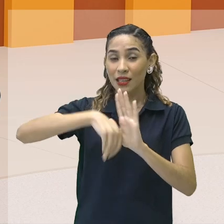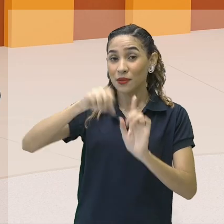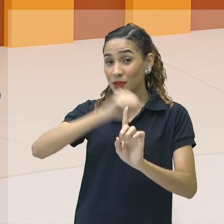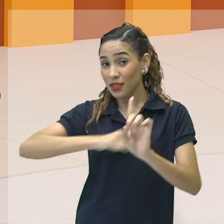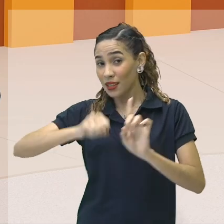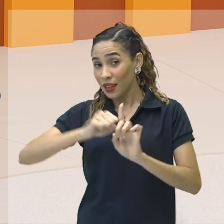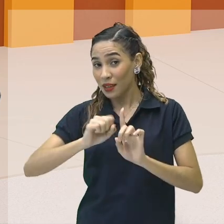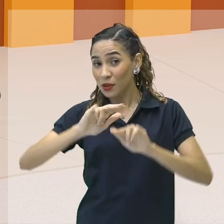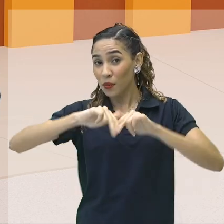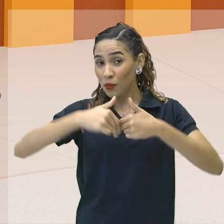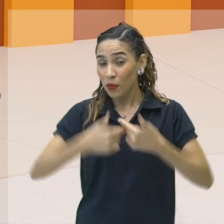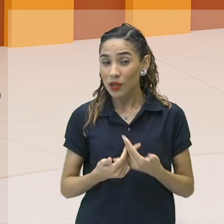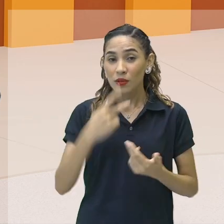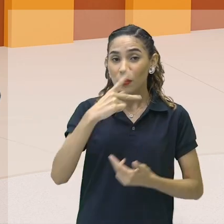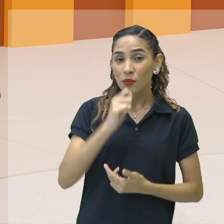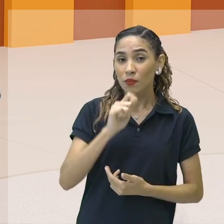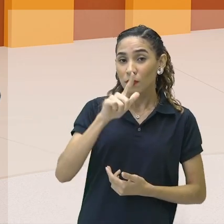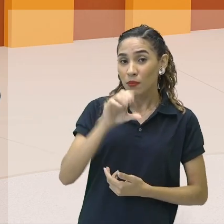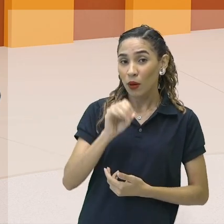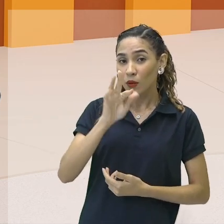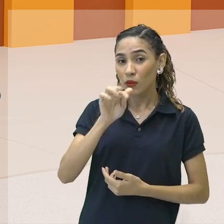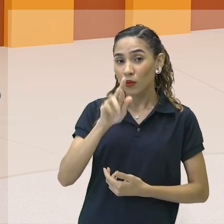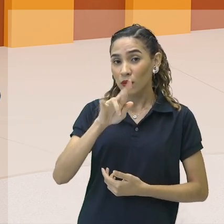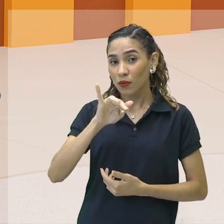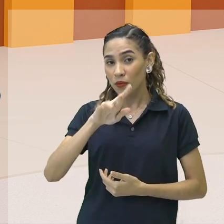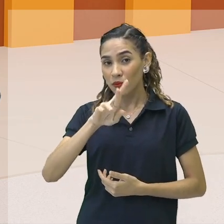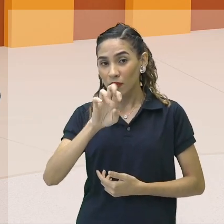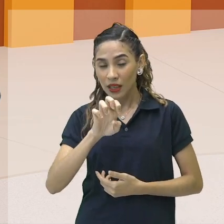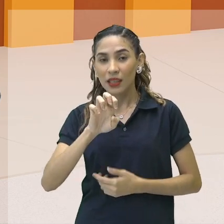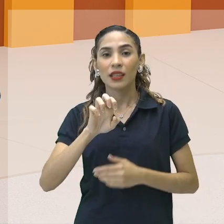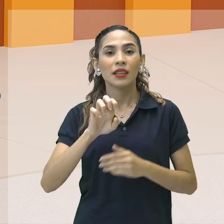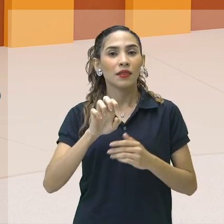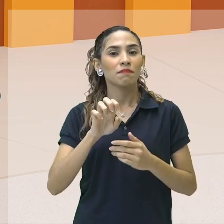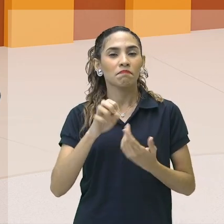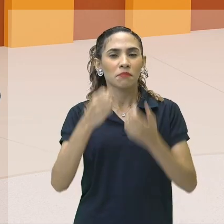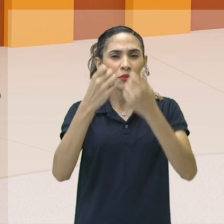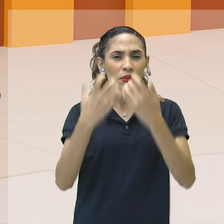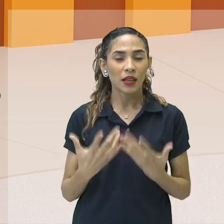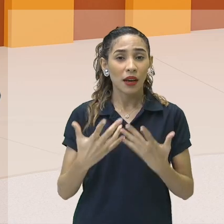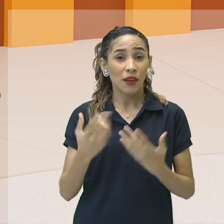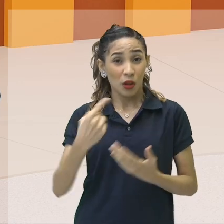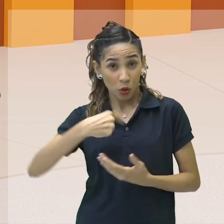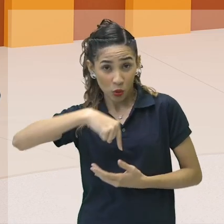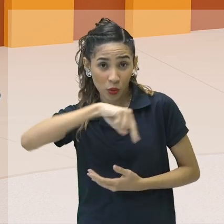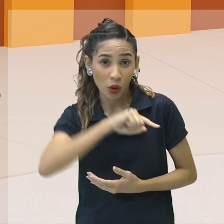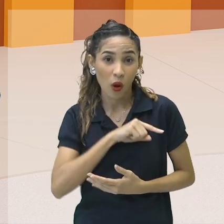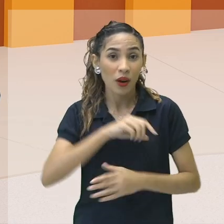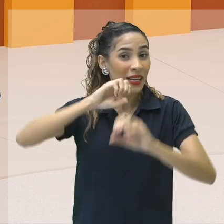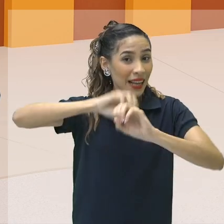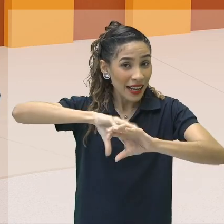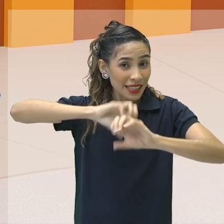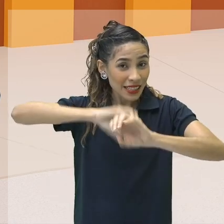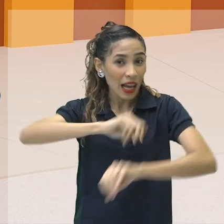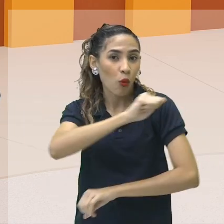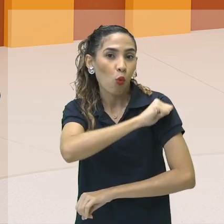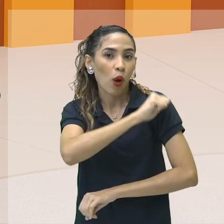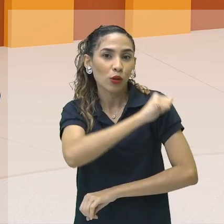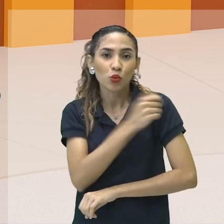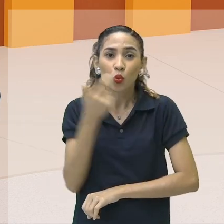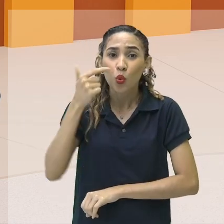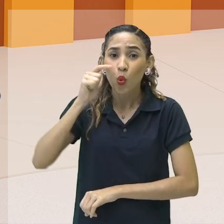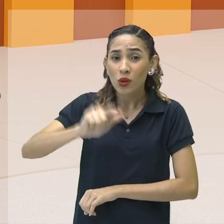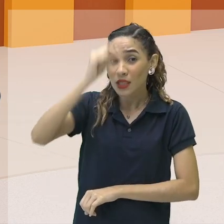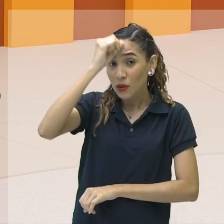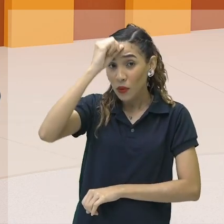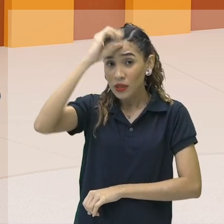Paulo Freire falava para nós que nós temos que ensinar o aluno a ler o mundo para que ele tome